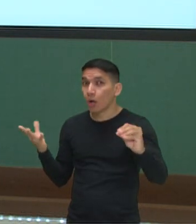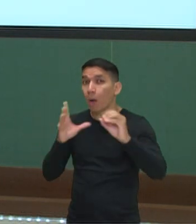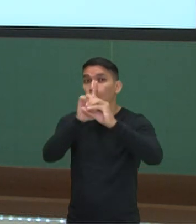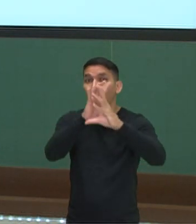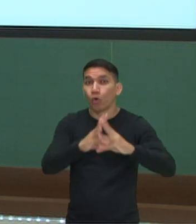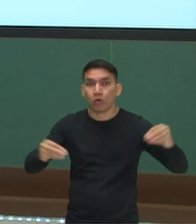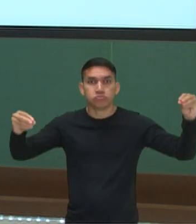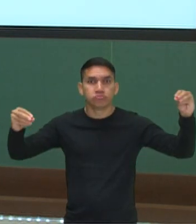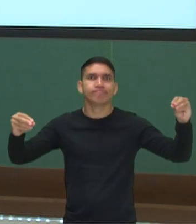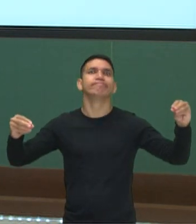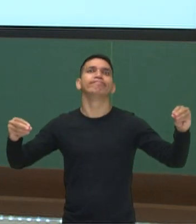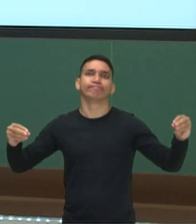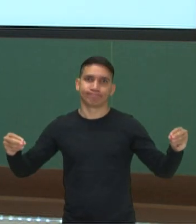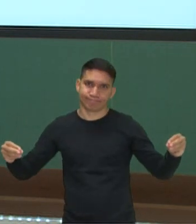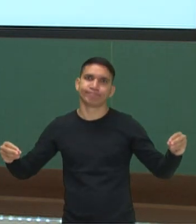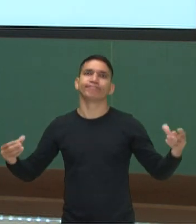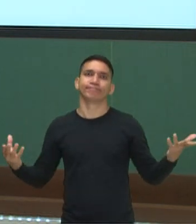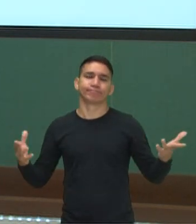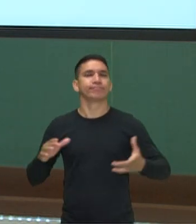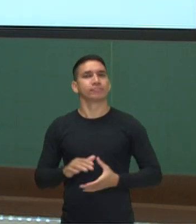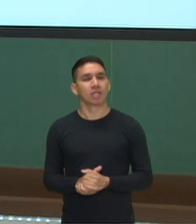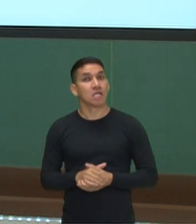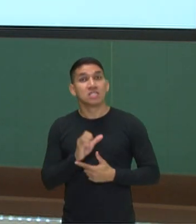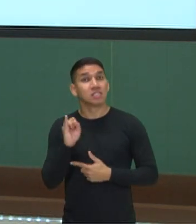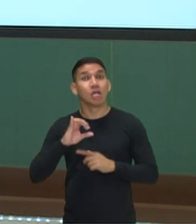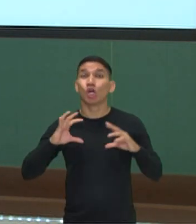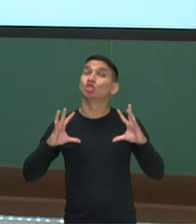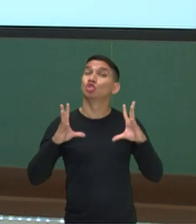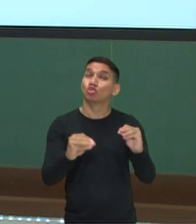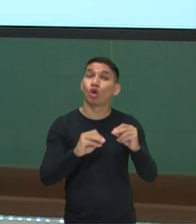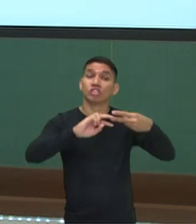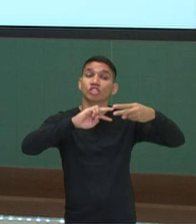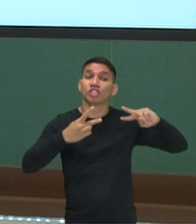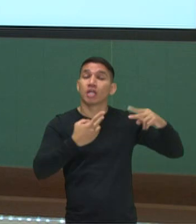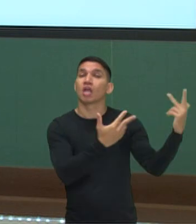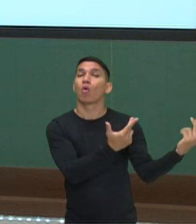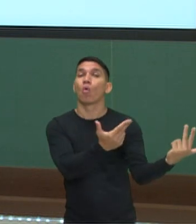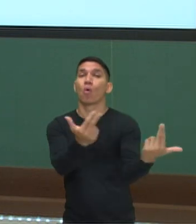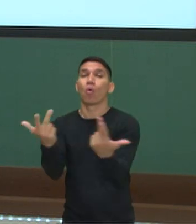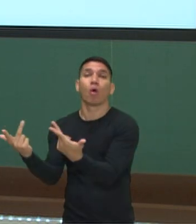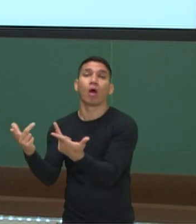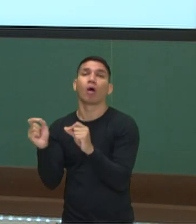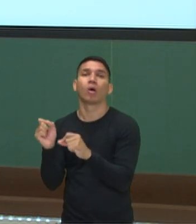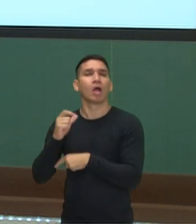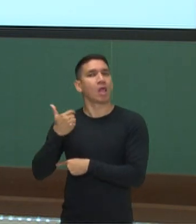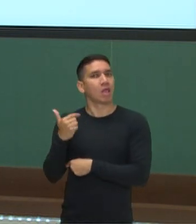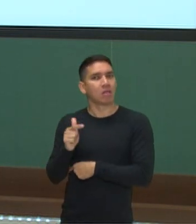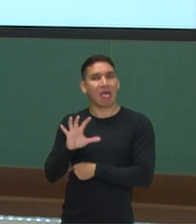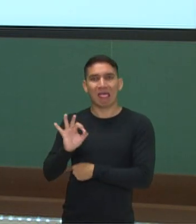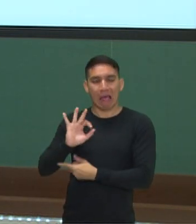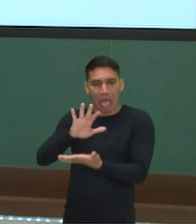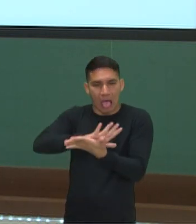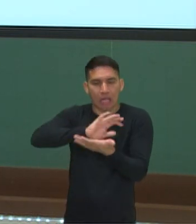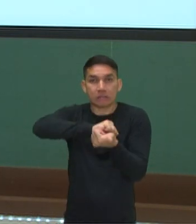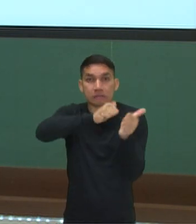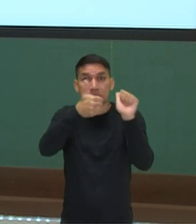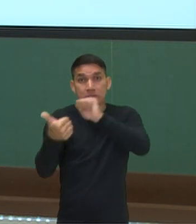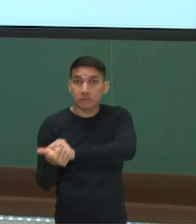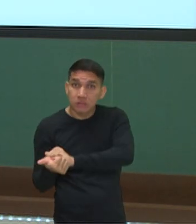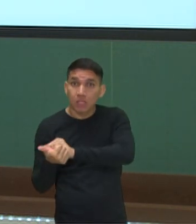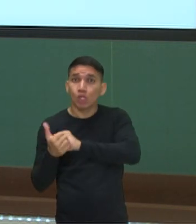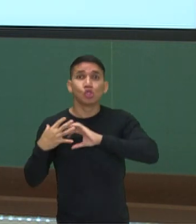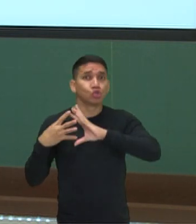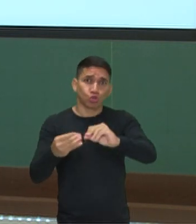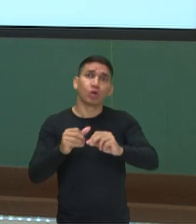Extinção em massa, ou seja, se todos são geneticamente iguais e não são adaptados, todos